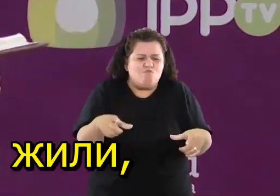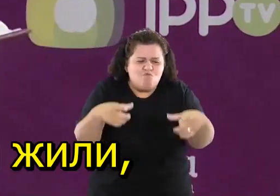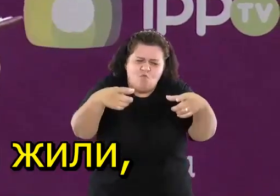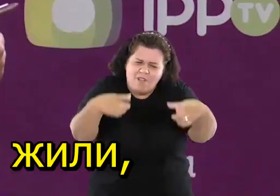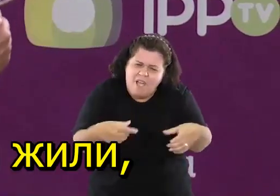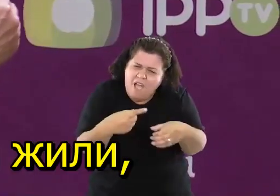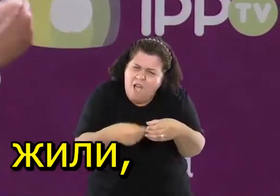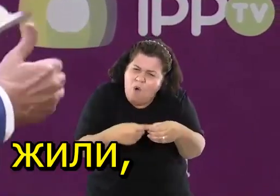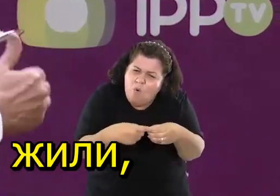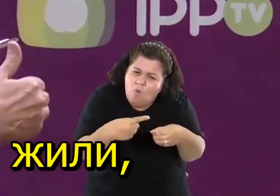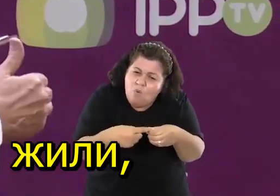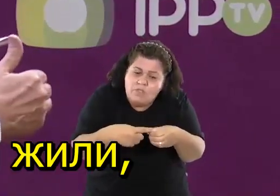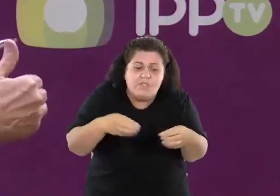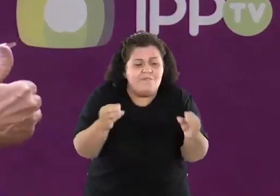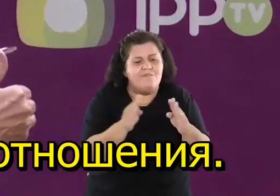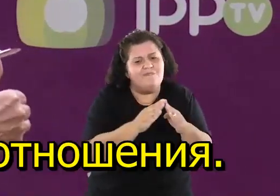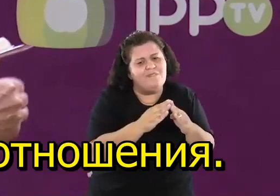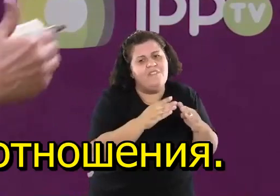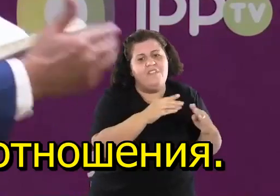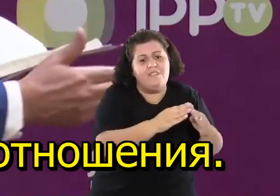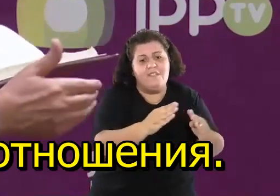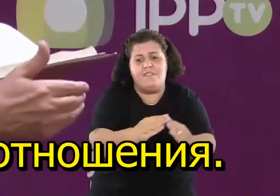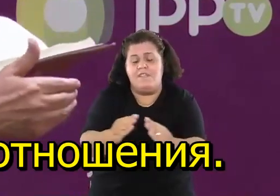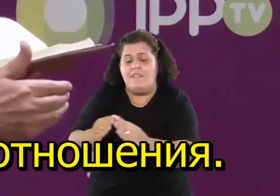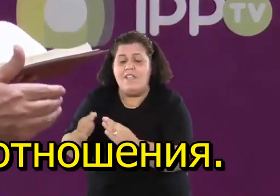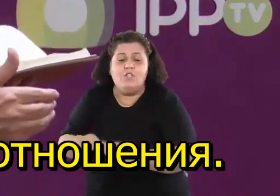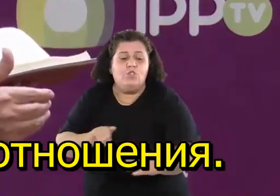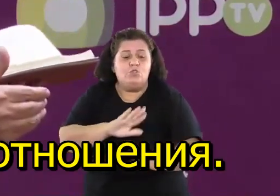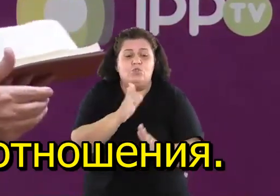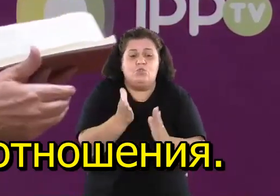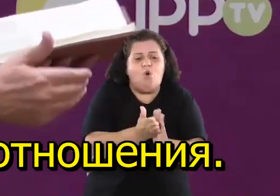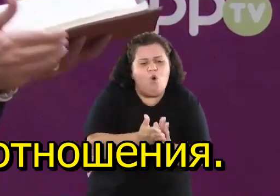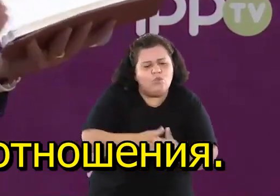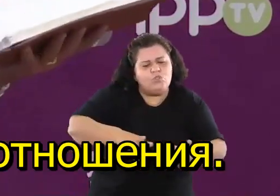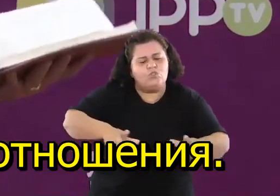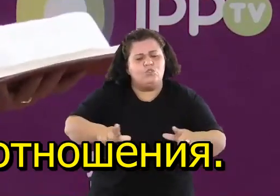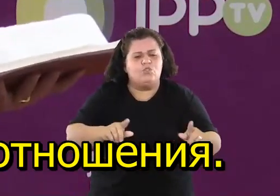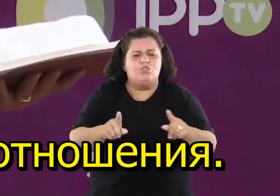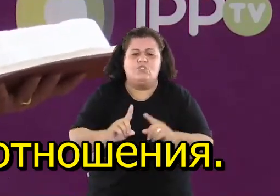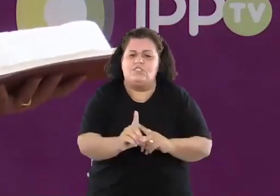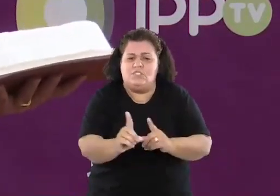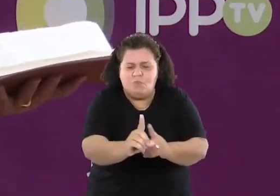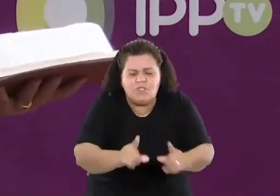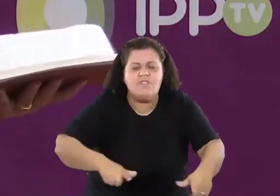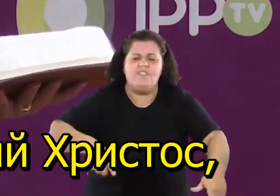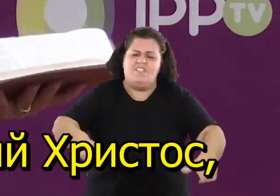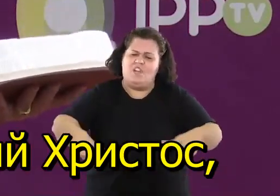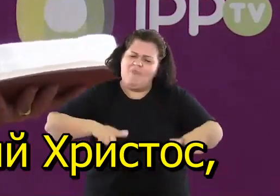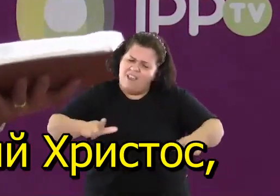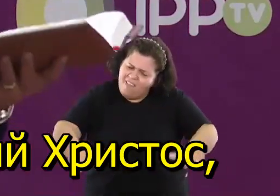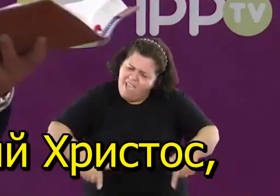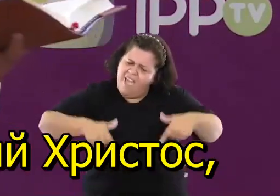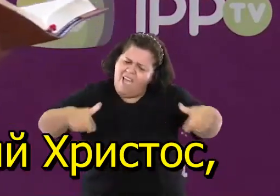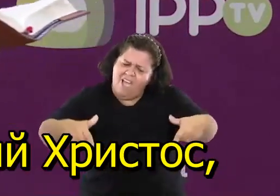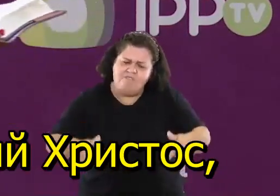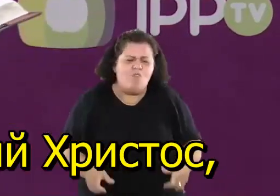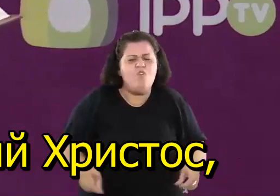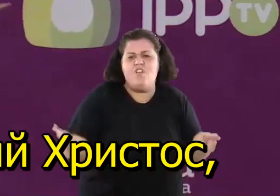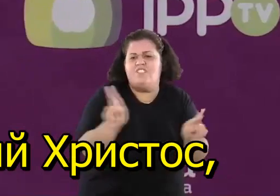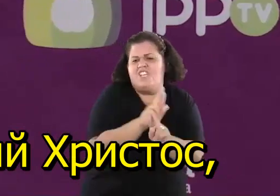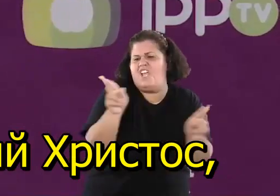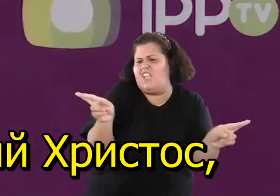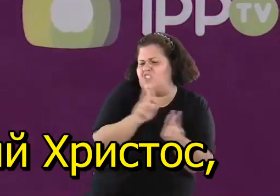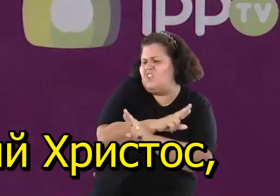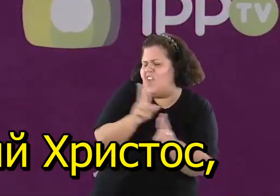local onde eles viviam, onde eles trabalhavam, onde eles se relacionavam. Eu quero dizer para você que